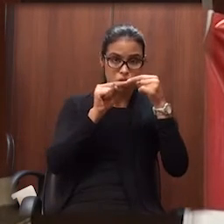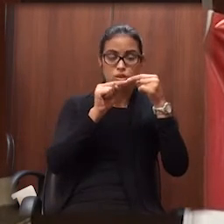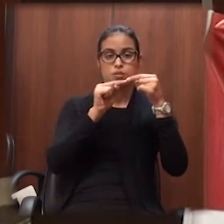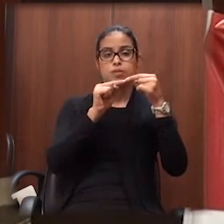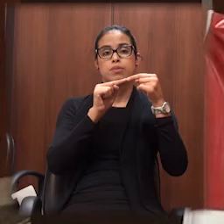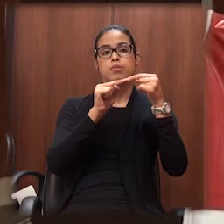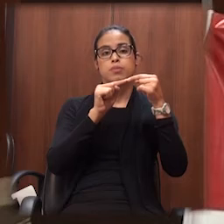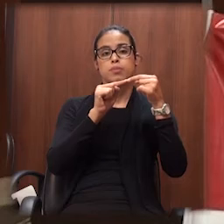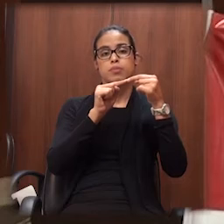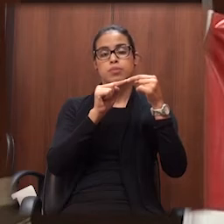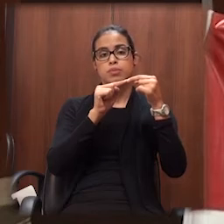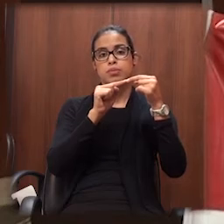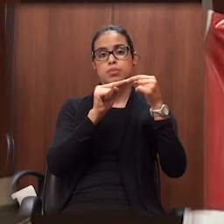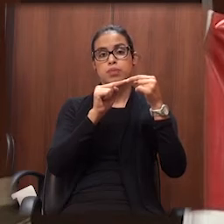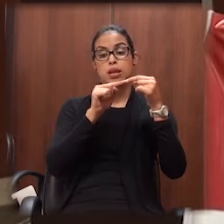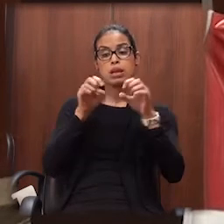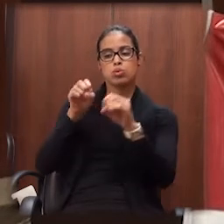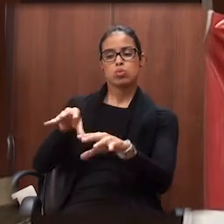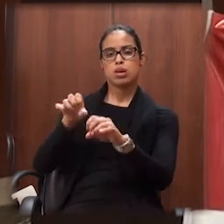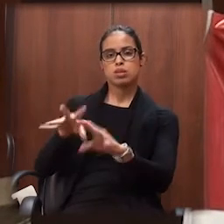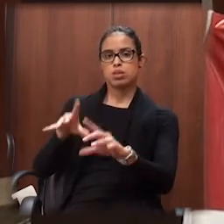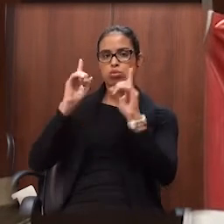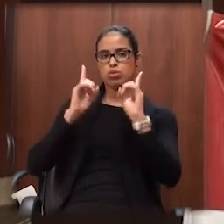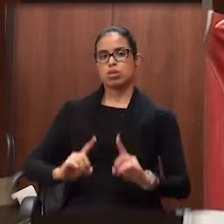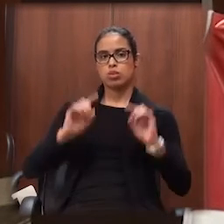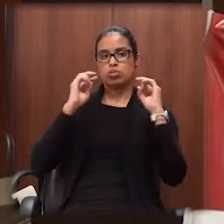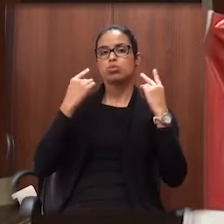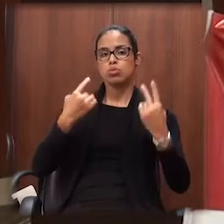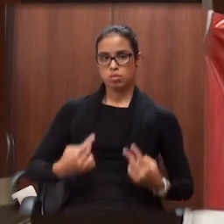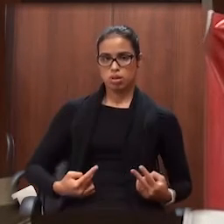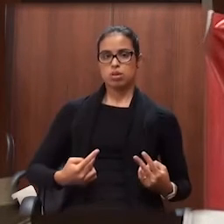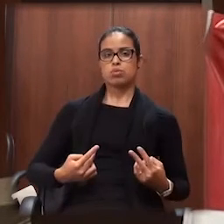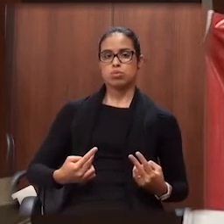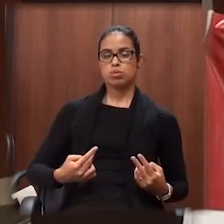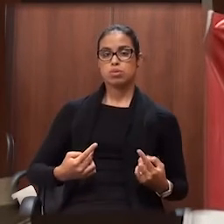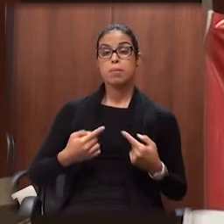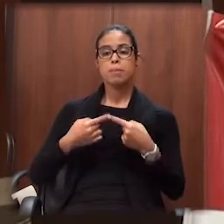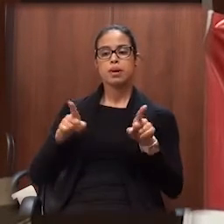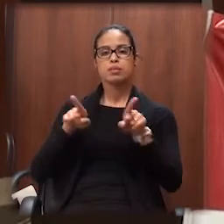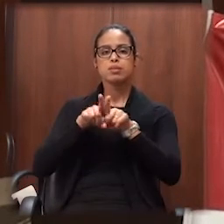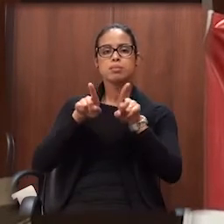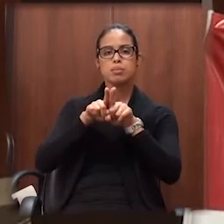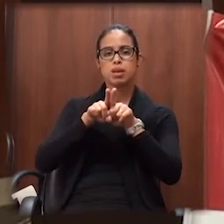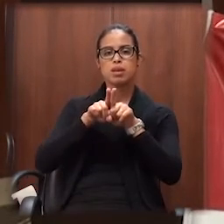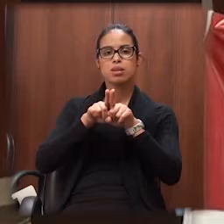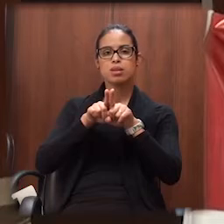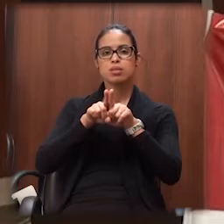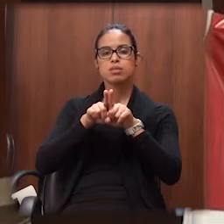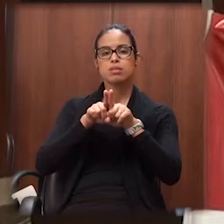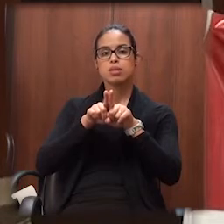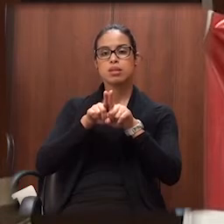objetivos no plano, sim, da educação em direitos humanos, mas também num sentido mais amplo